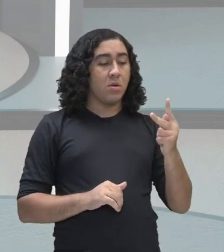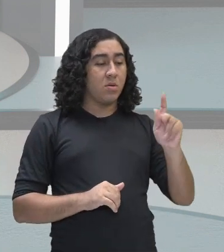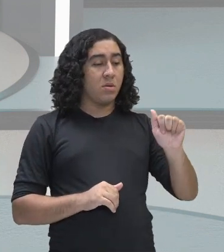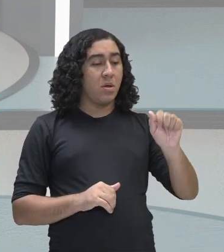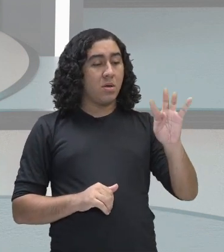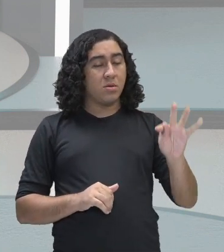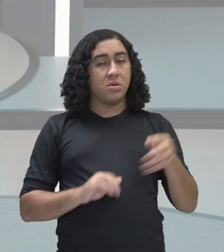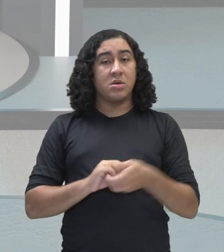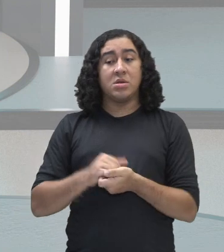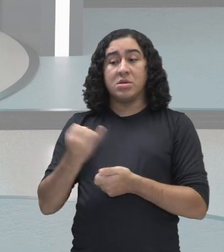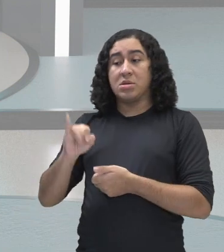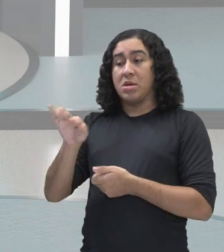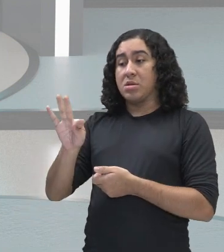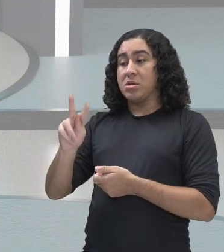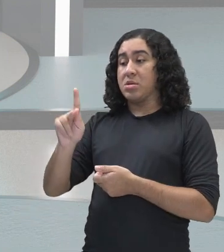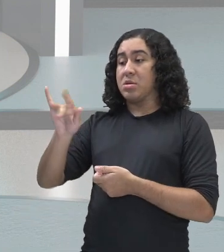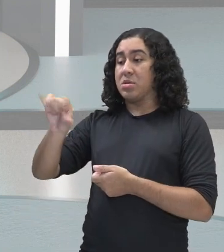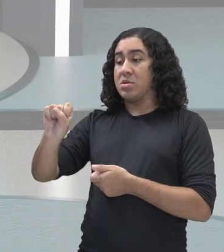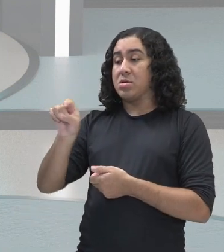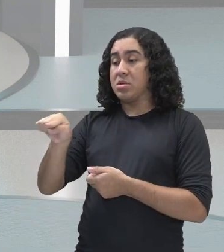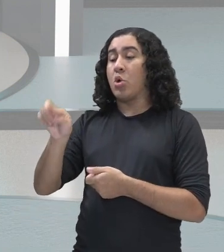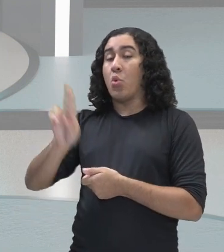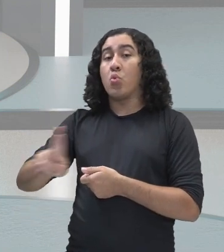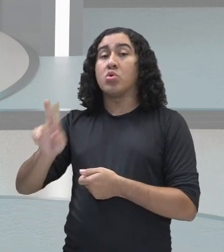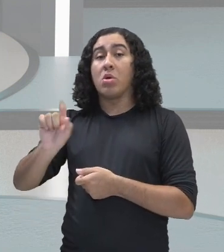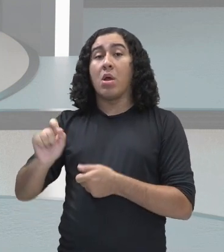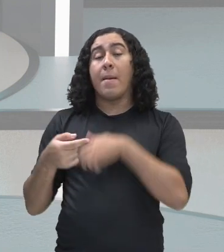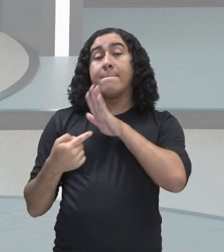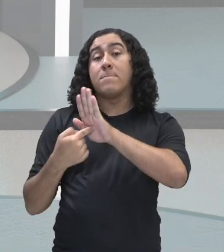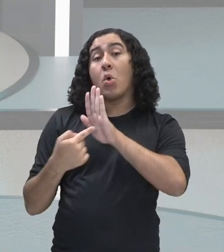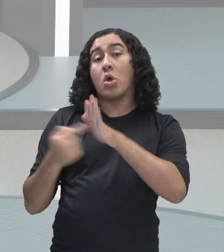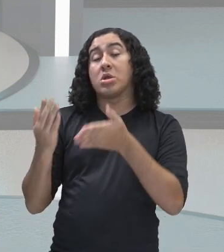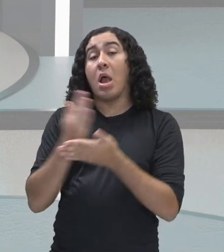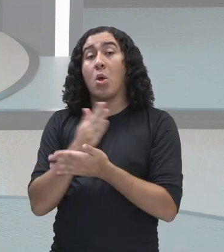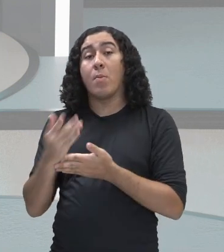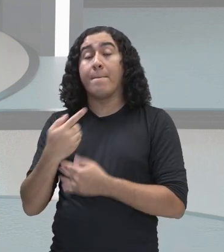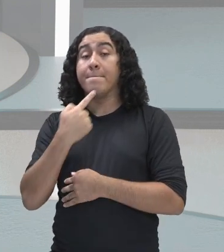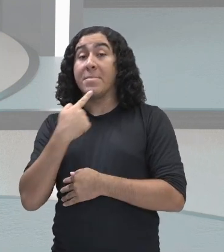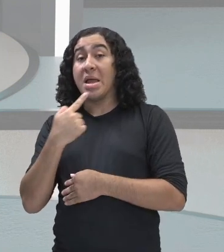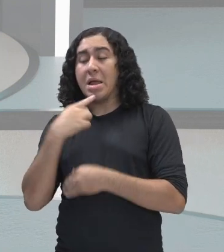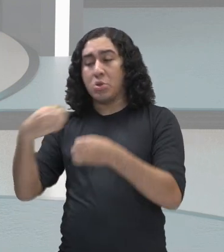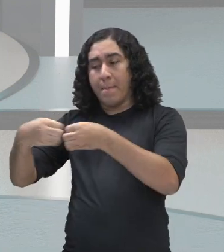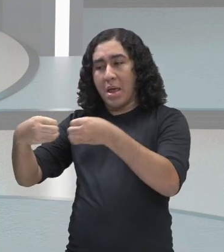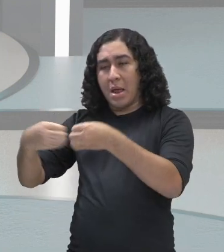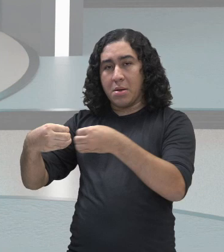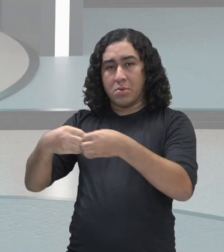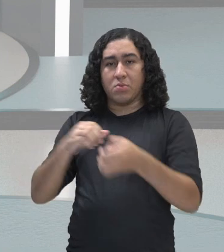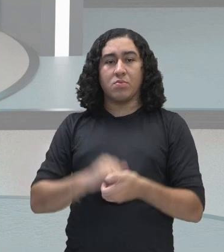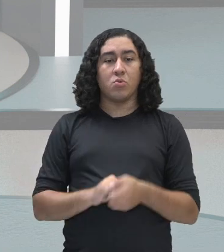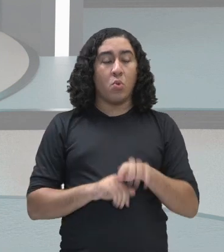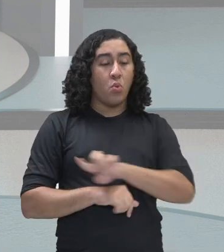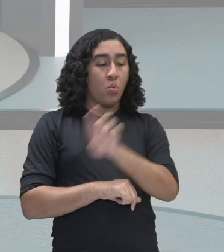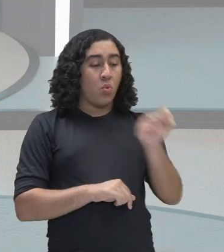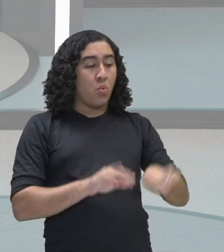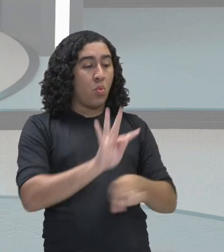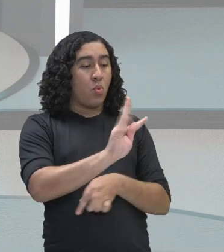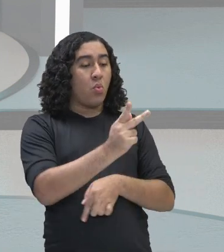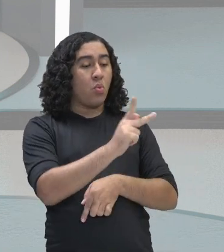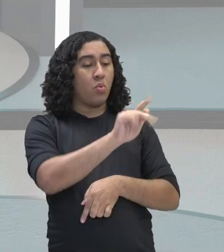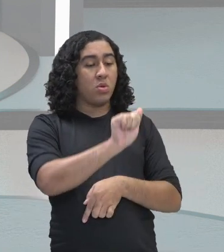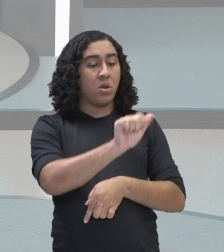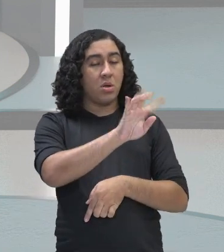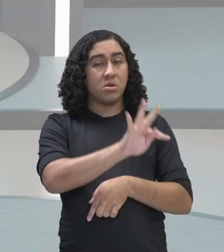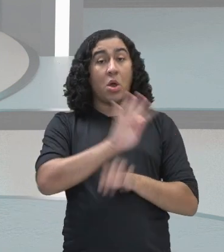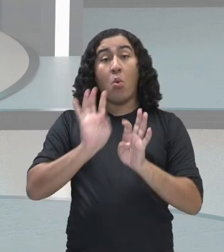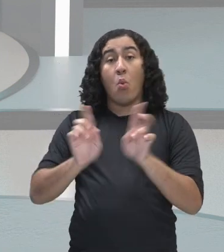para falar de algo, para demonstrar algo perto, tanto em tempo quanto em distância, o that é o contrário. Eu vou